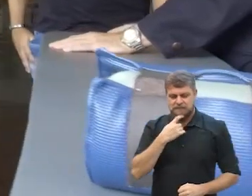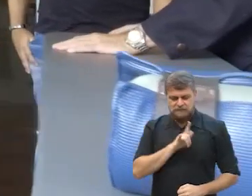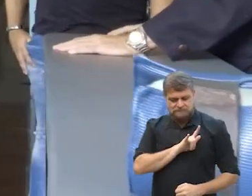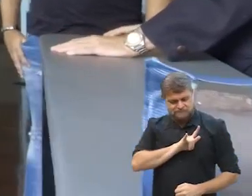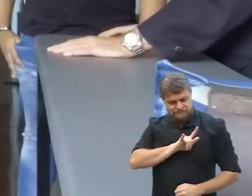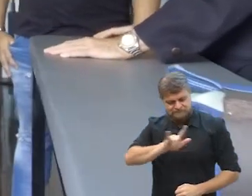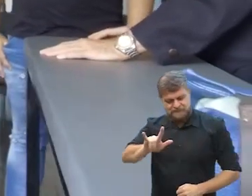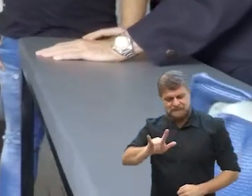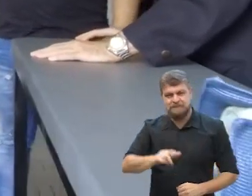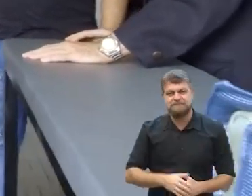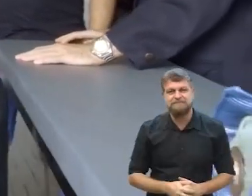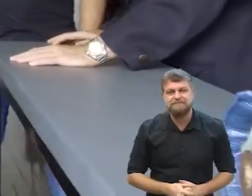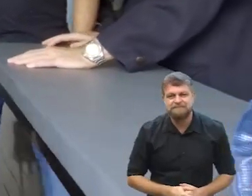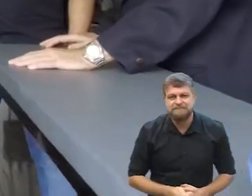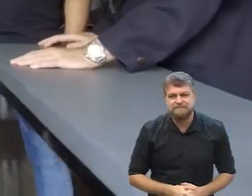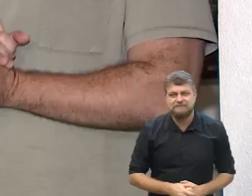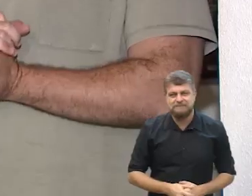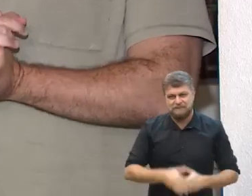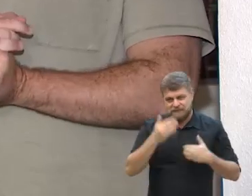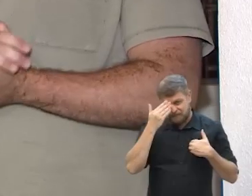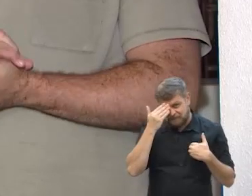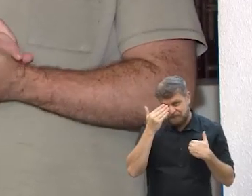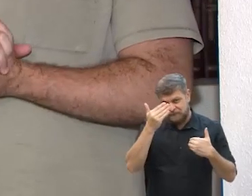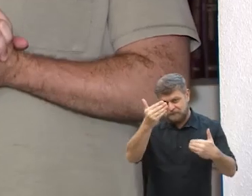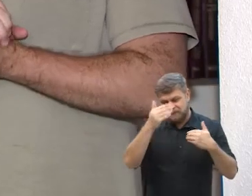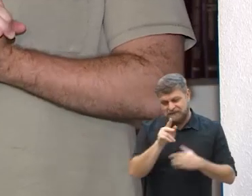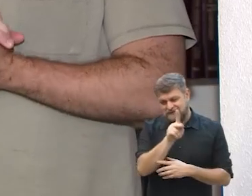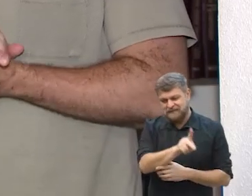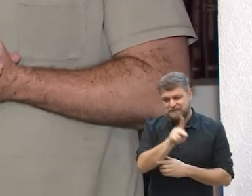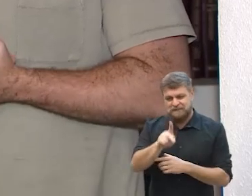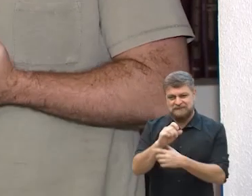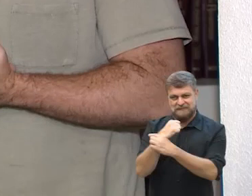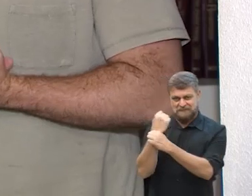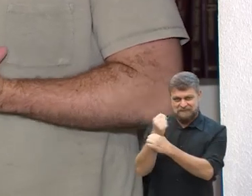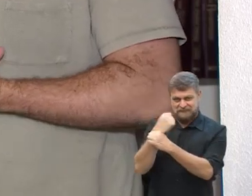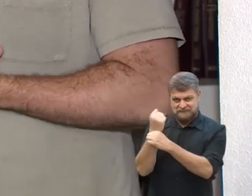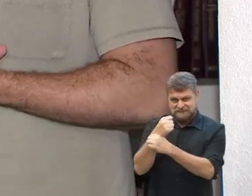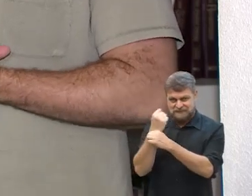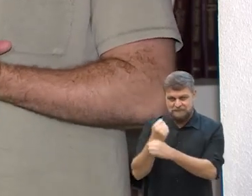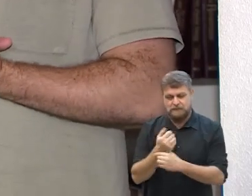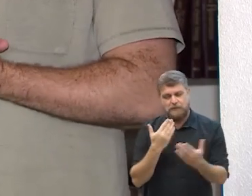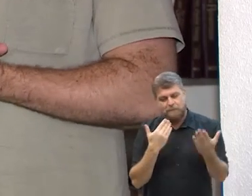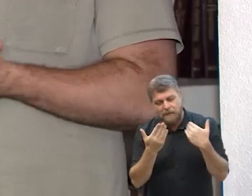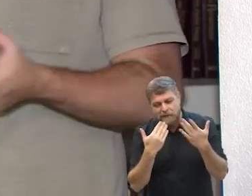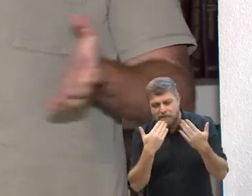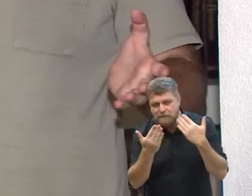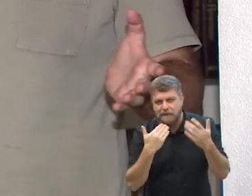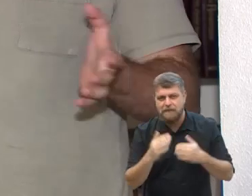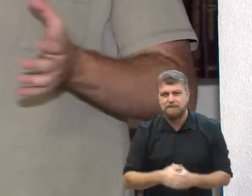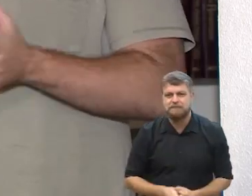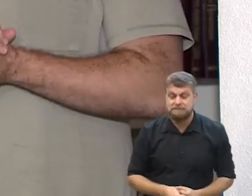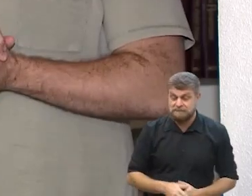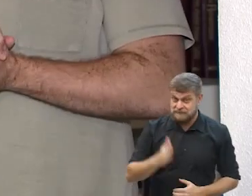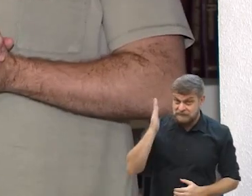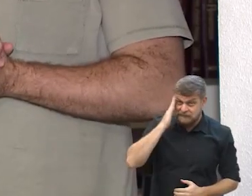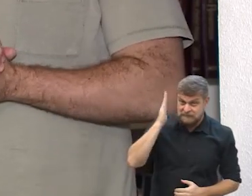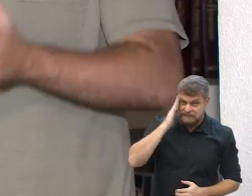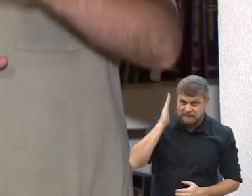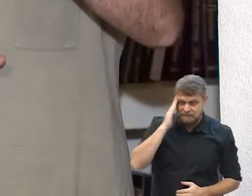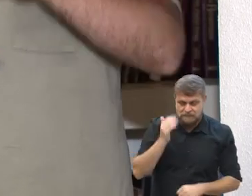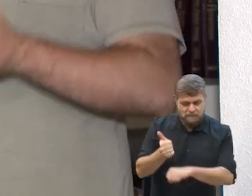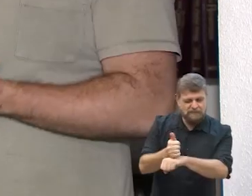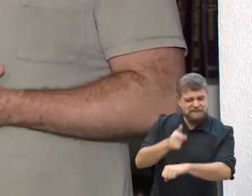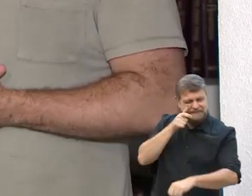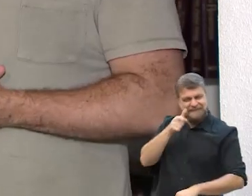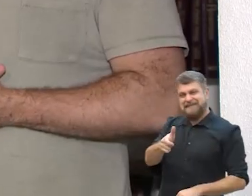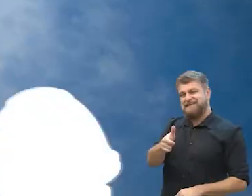sou campineiro. É isso aí, muito obrigado ao professor Nivaldo Baldo que conversou conosco. Então o pessoal já sabe, né?